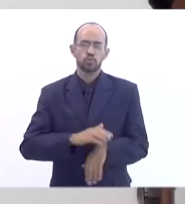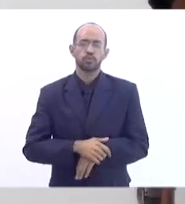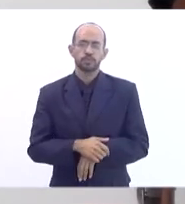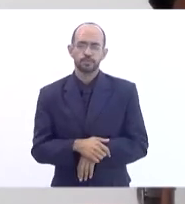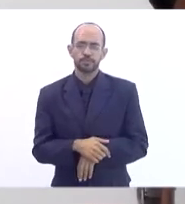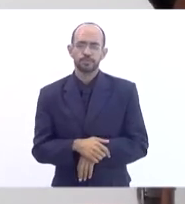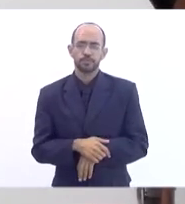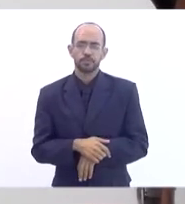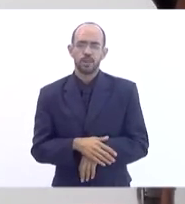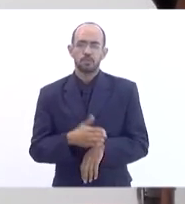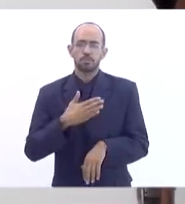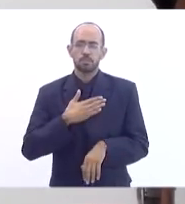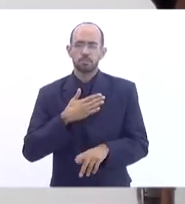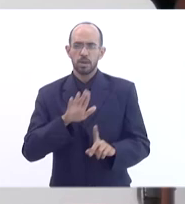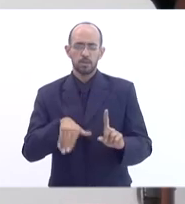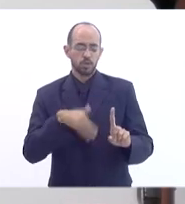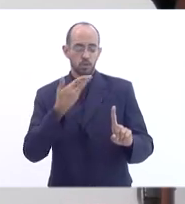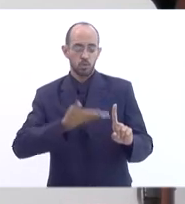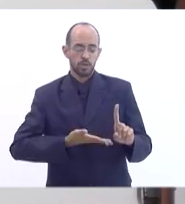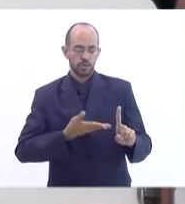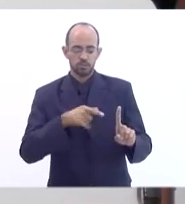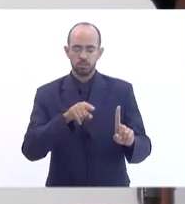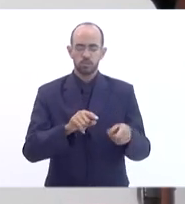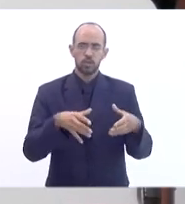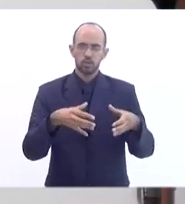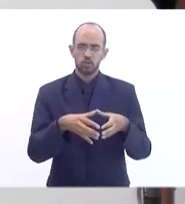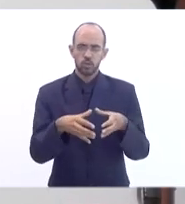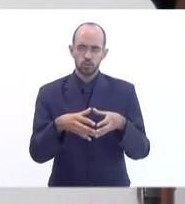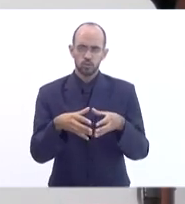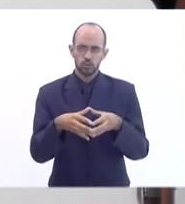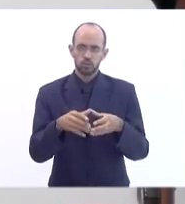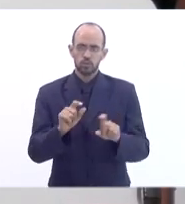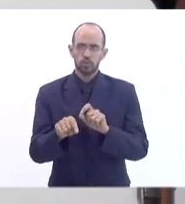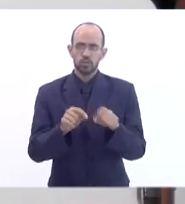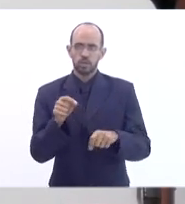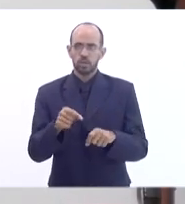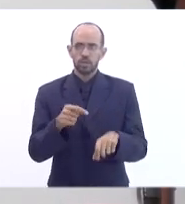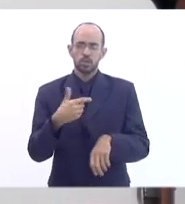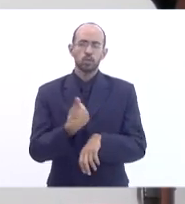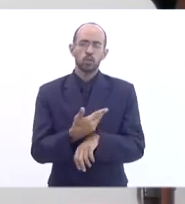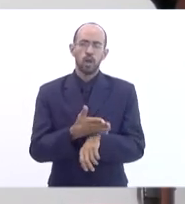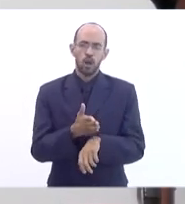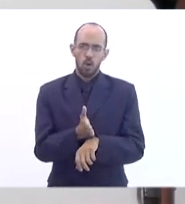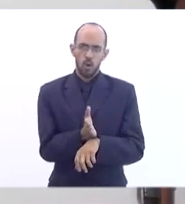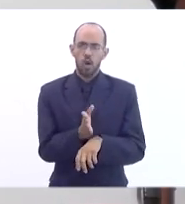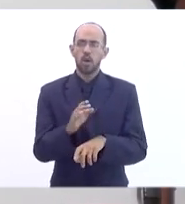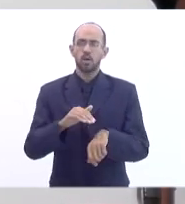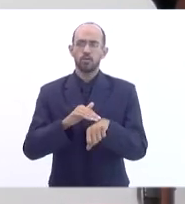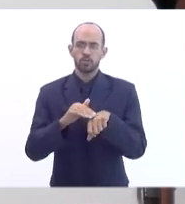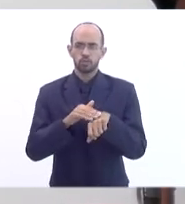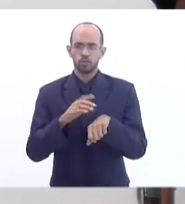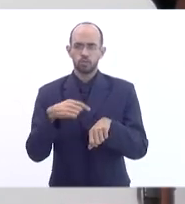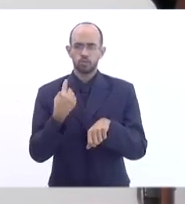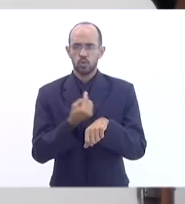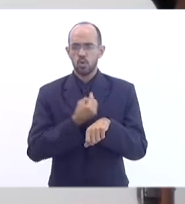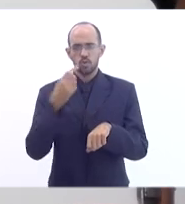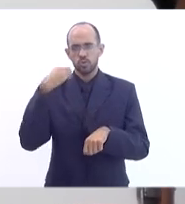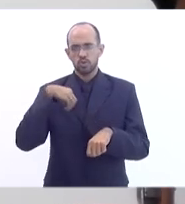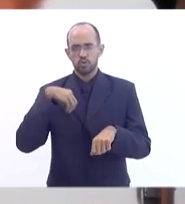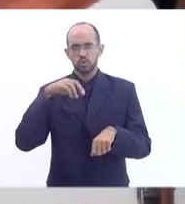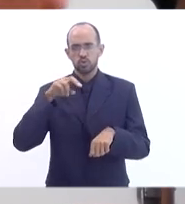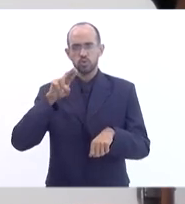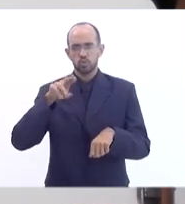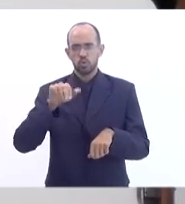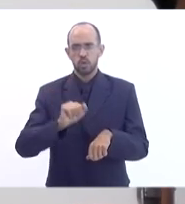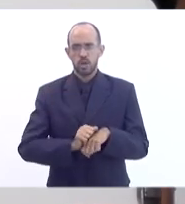fica aqui o meu reconhecimento as comissões que o tempo inteiro interagiram conosco e não desistiram nem um minuto E aí